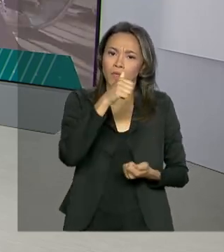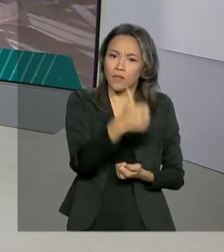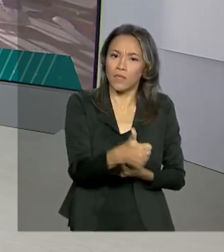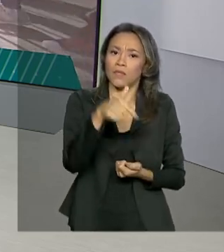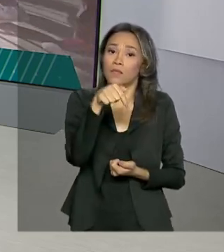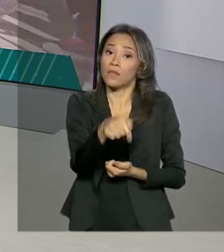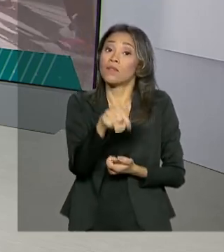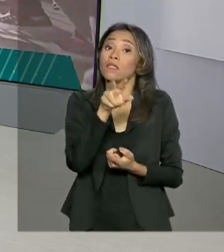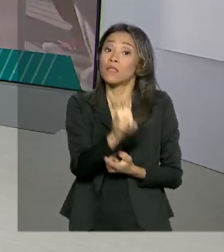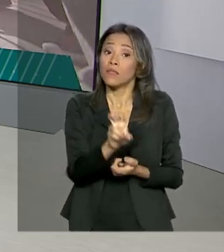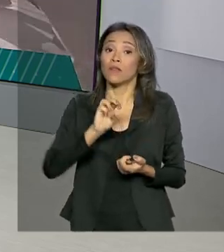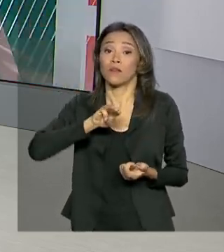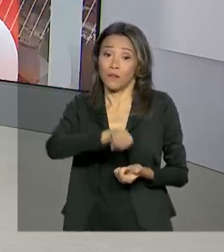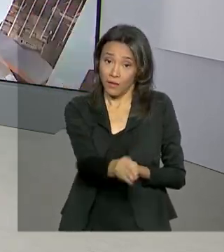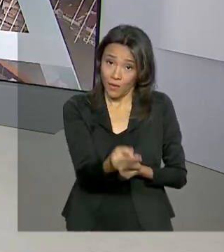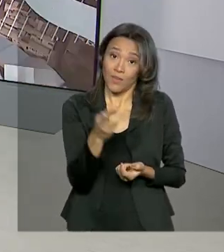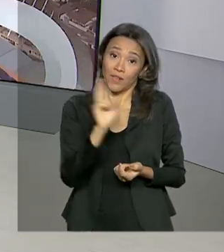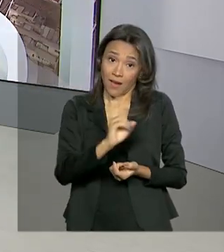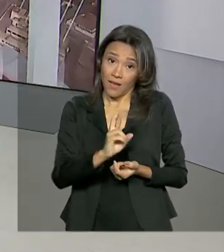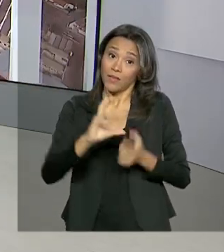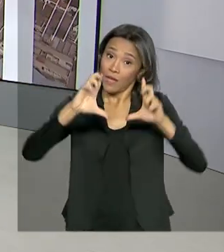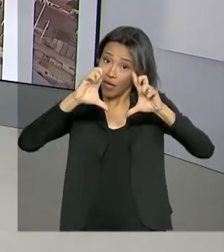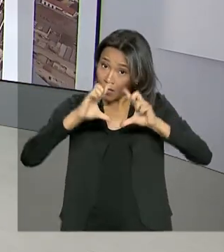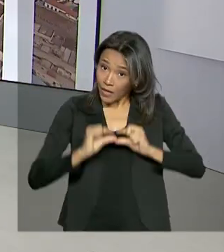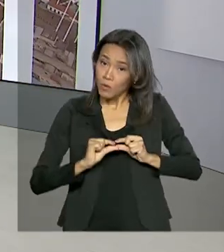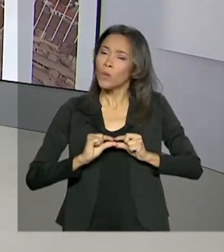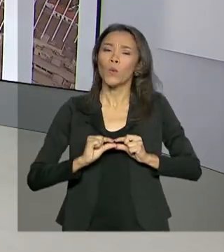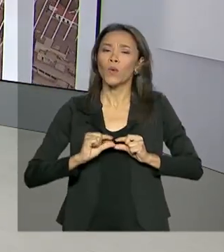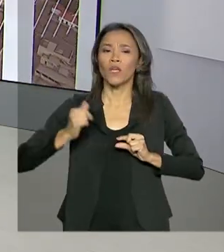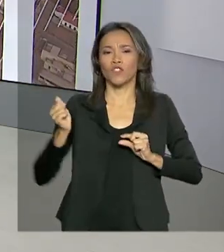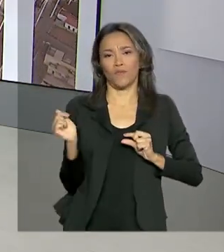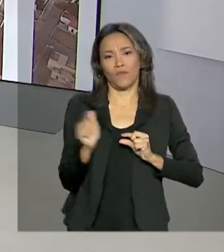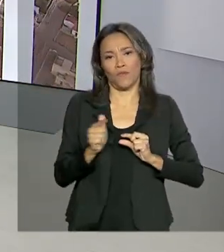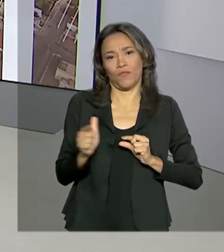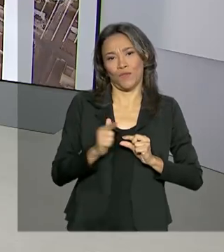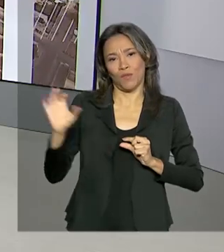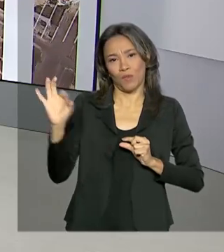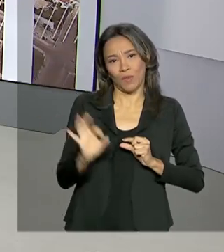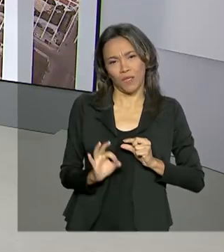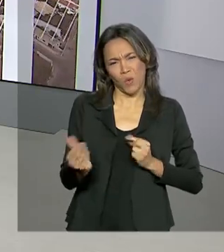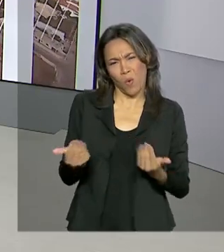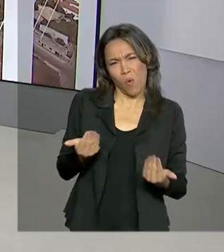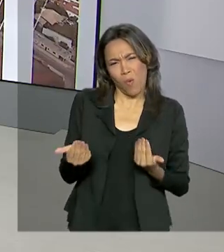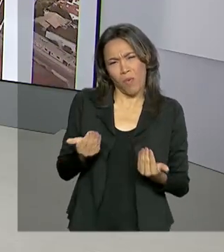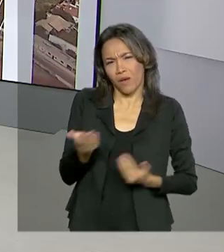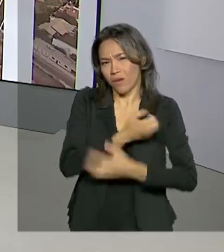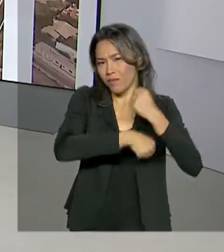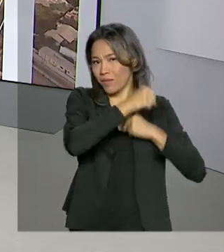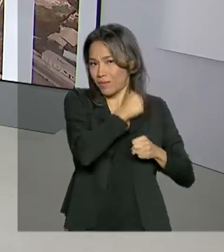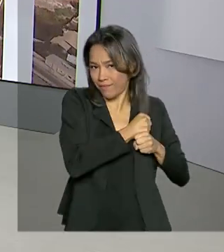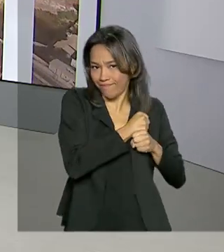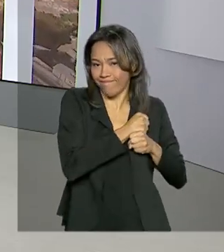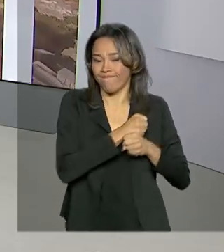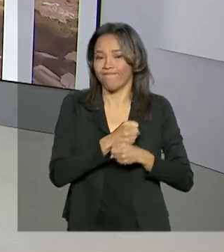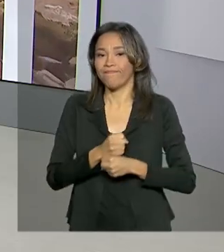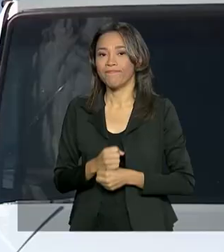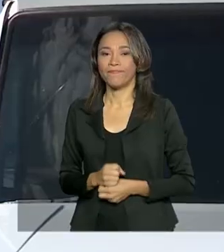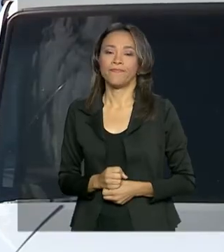milhões de reais, uma redução de 22% em comparação ao ano passado.